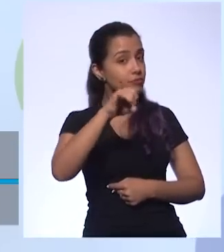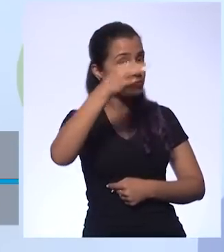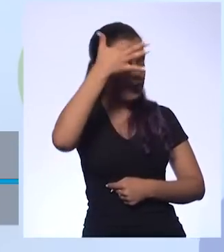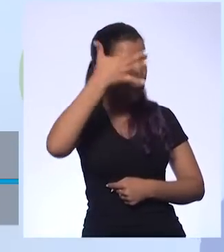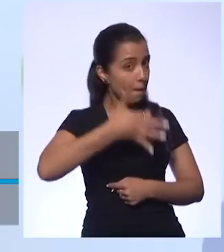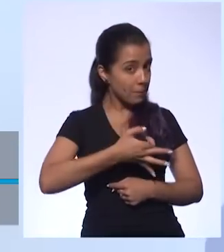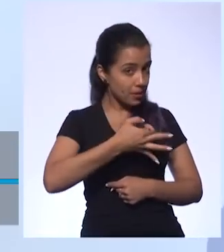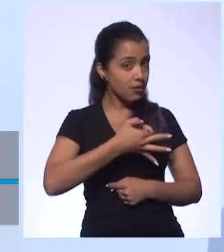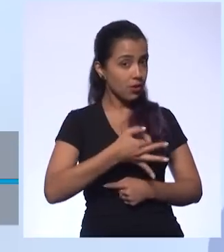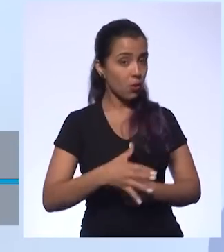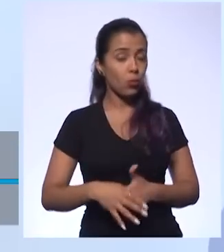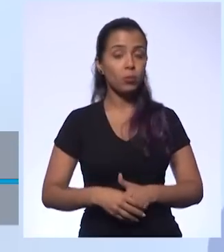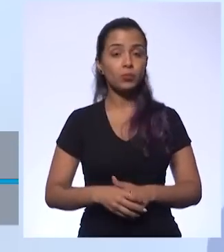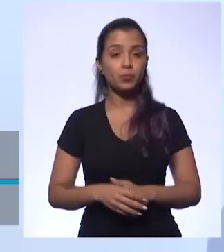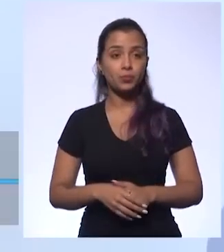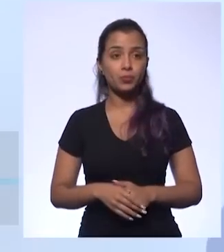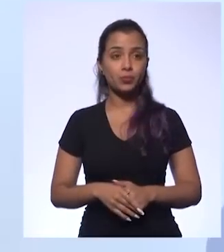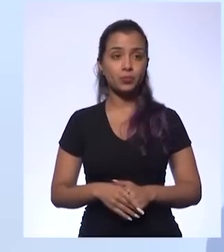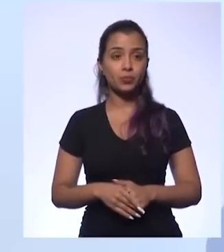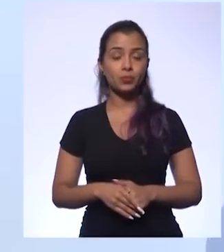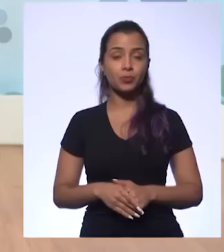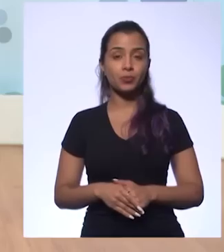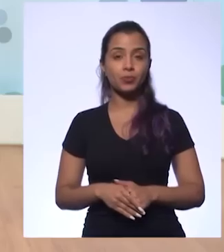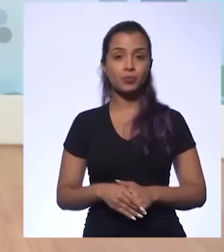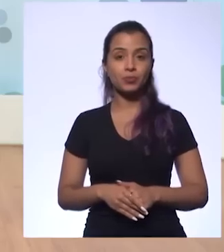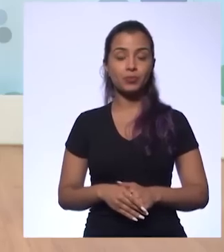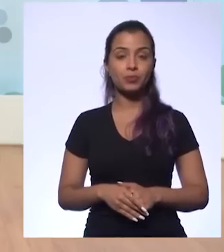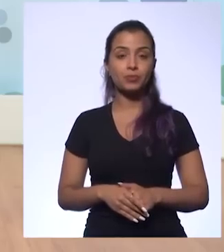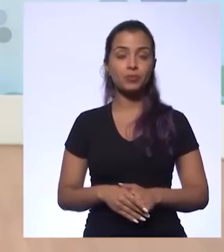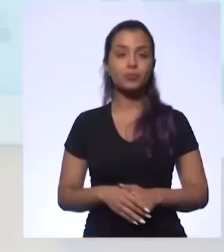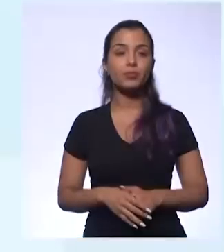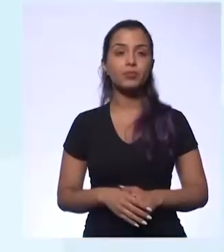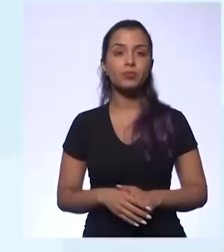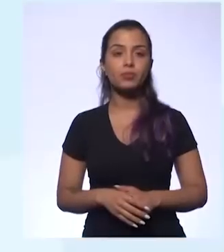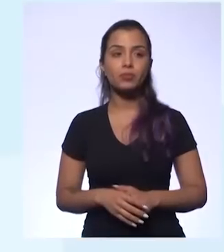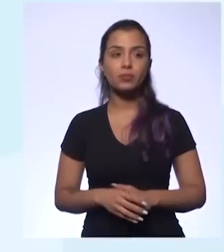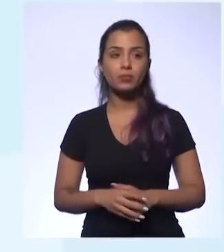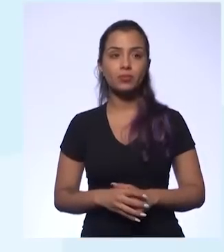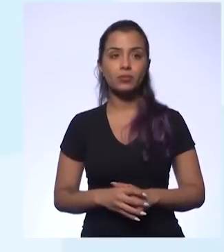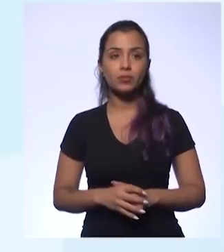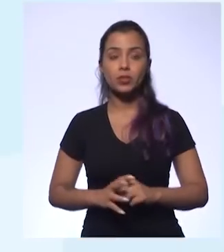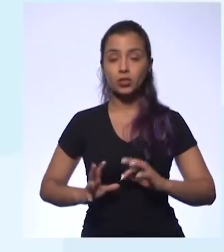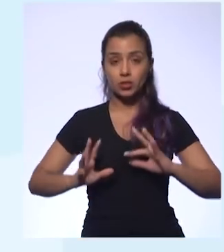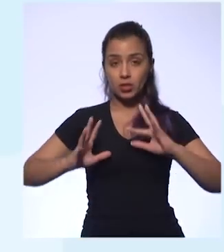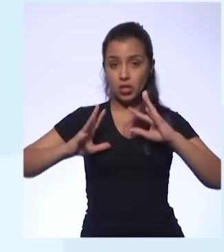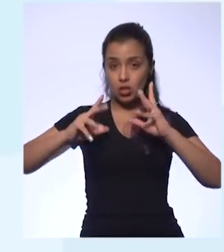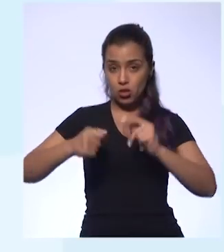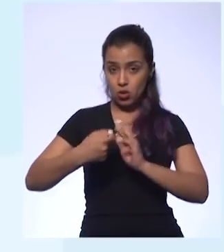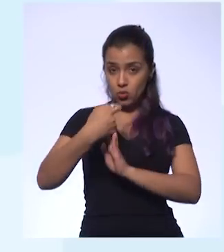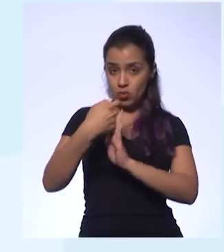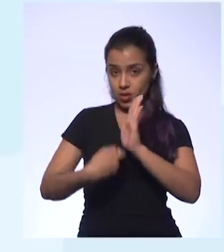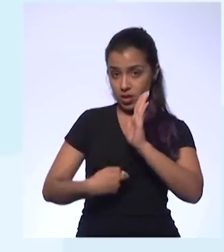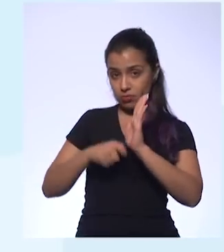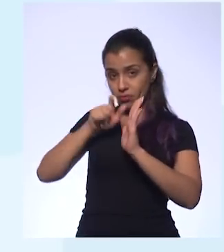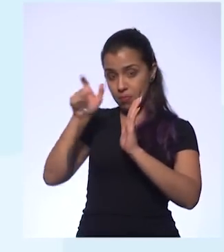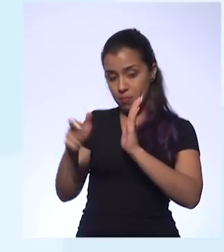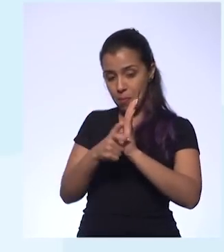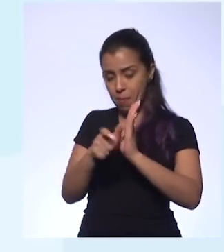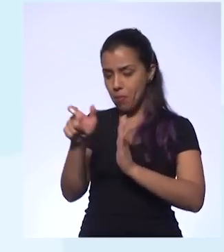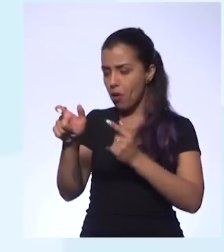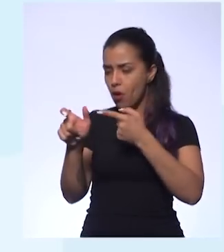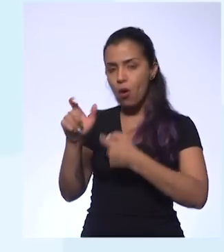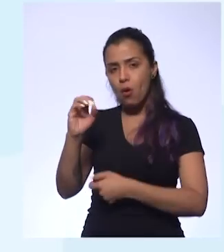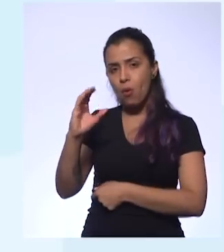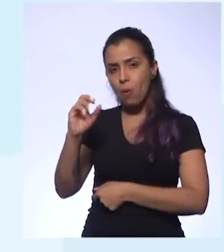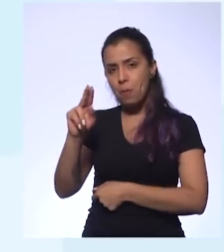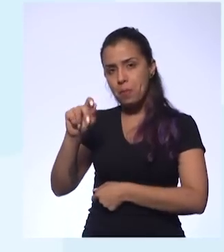aula. Ai, pergunta, Baglini, vai. A primeira. Todo o texto é construído em torno da palavra ocupação. Com qual intenção esse